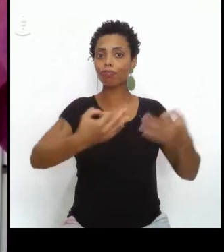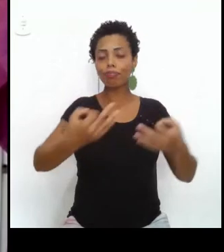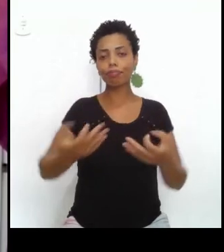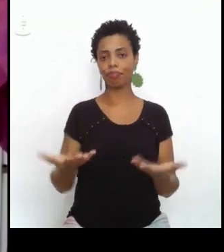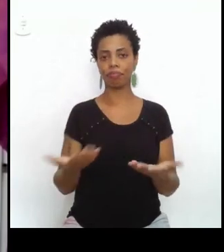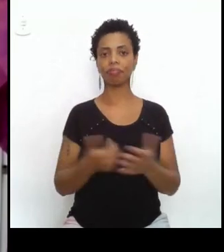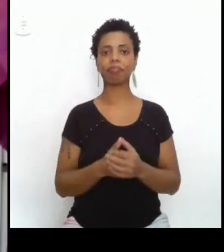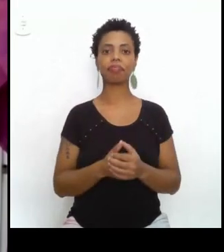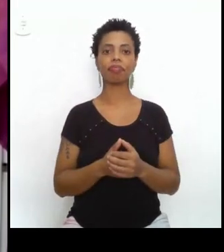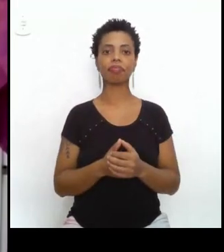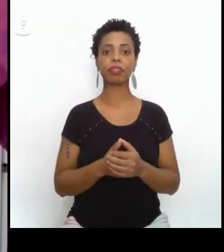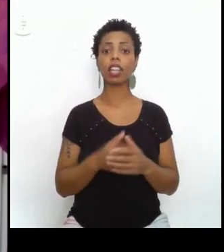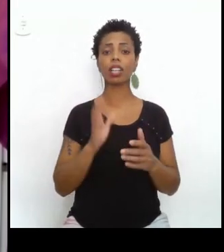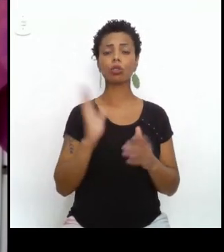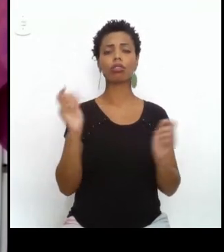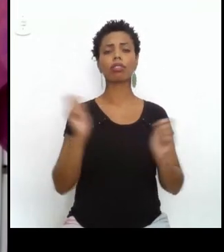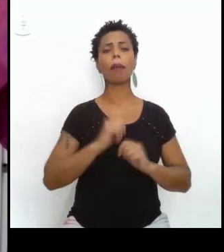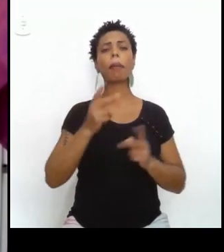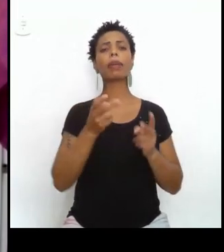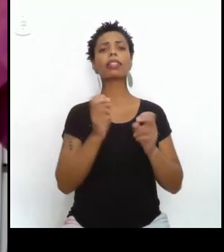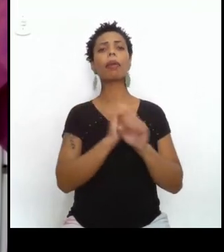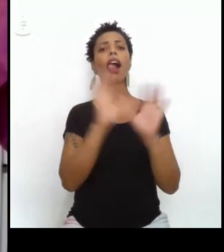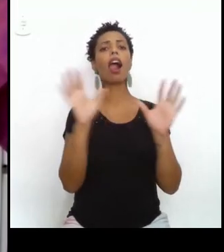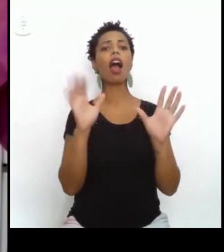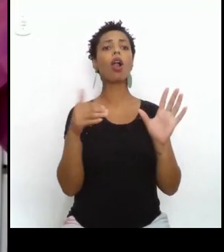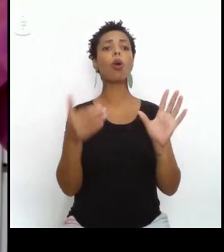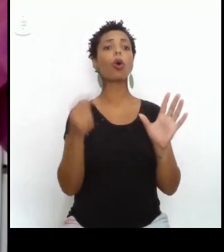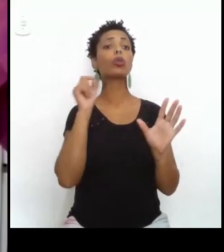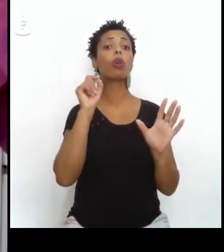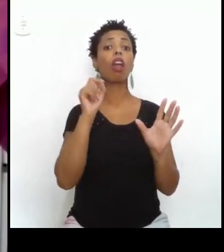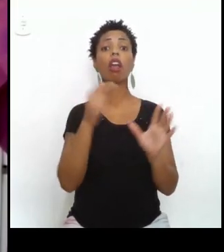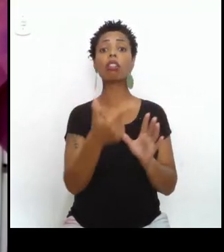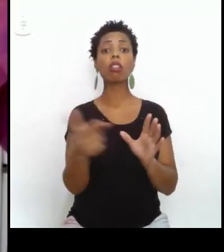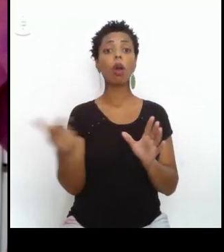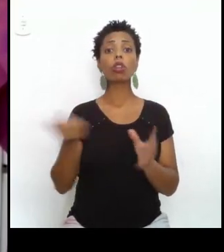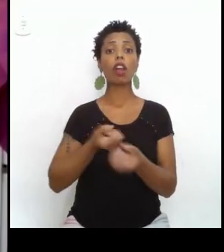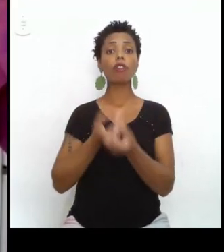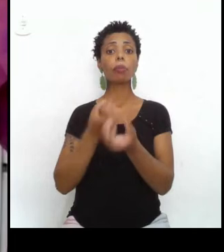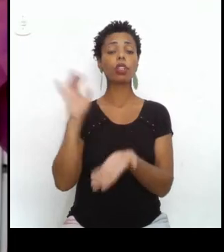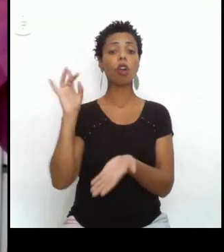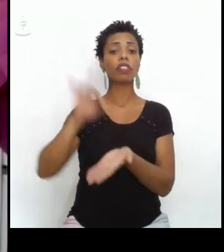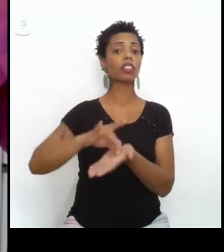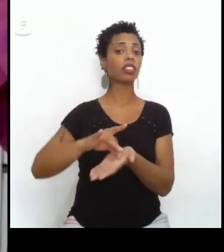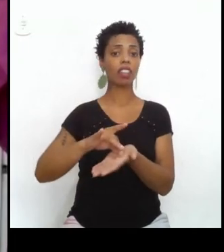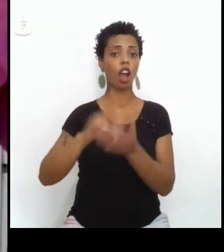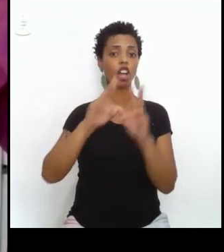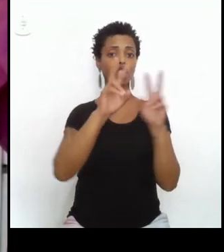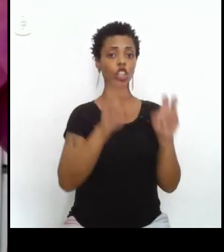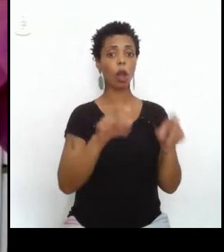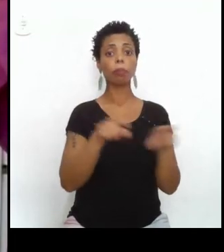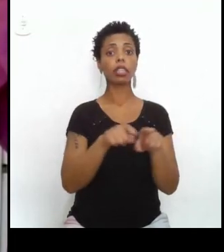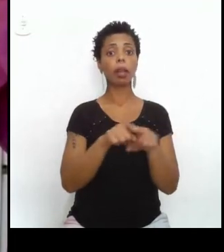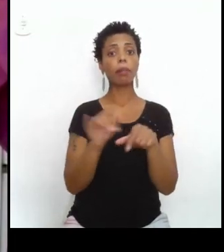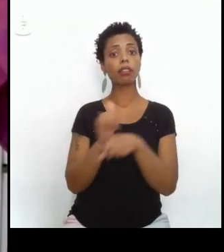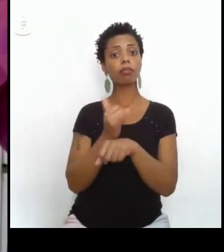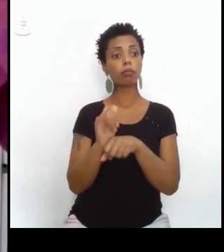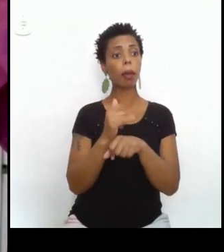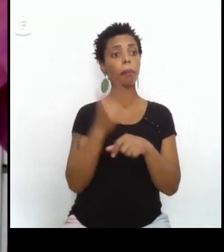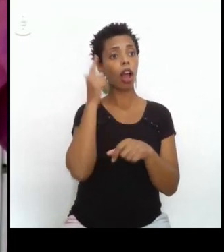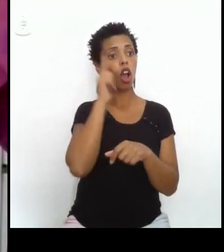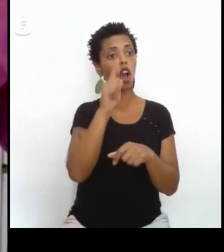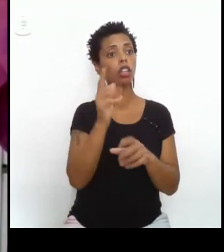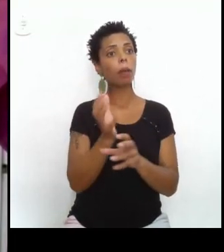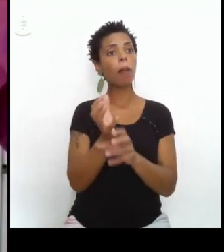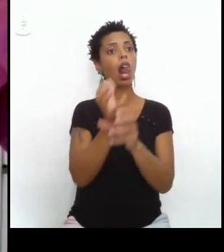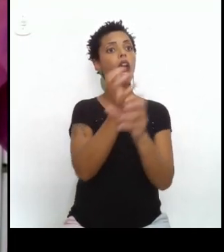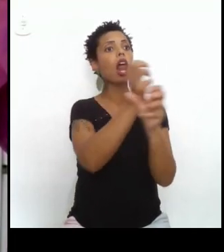gente Principalmente quando a gente percebe a falta de dados oficiais é em ferramentas que possam disponibilizar Inclusive a contagem dos